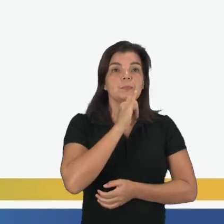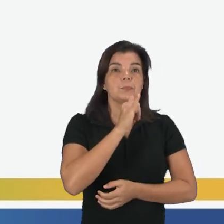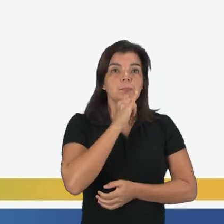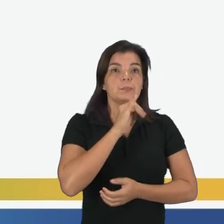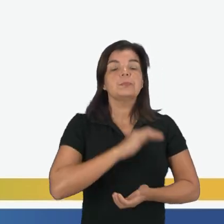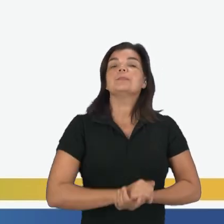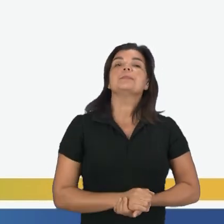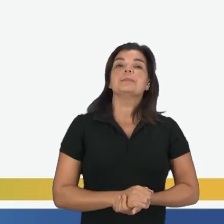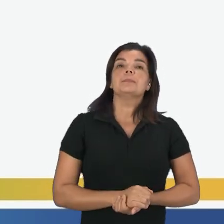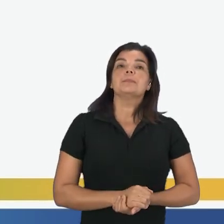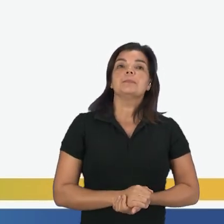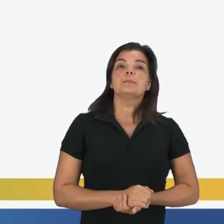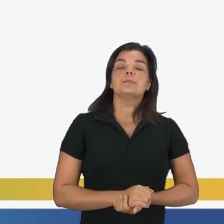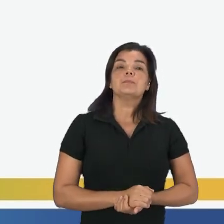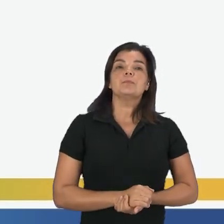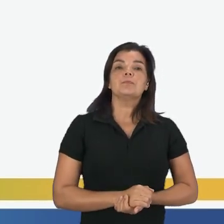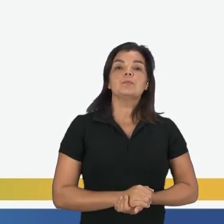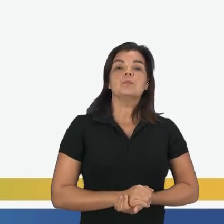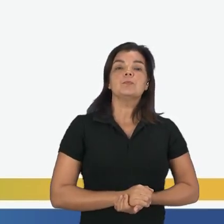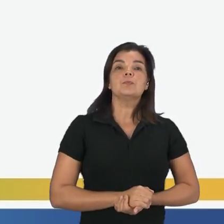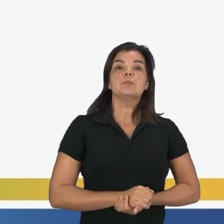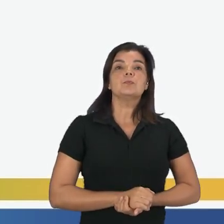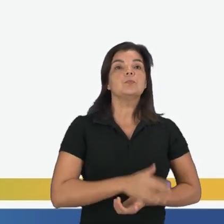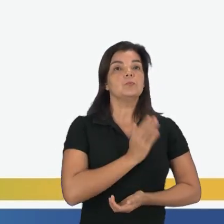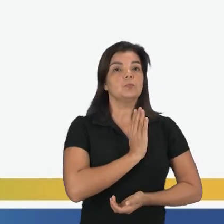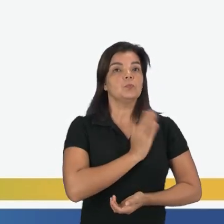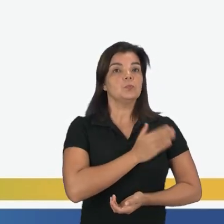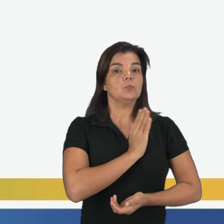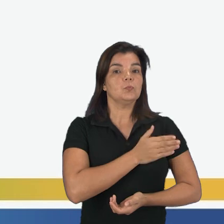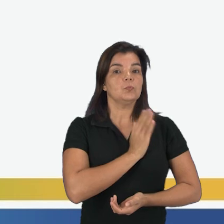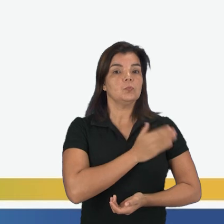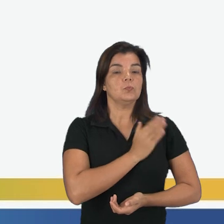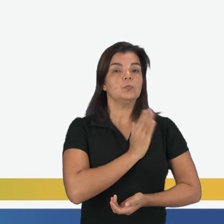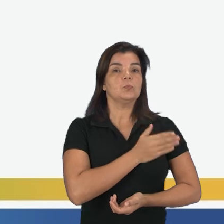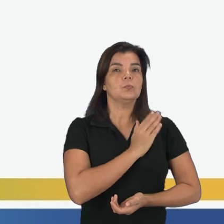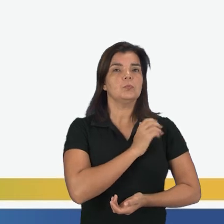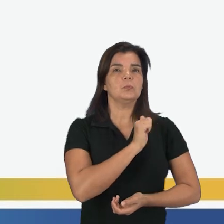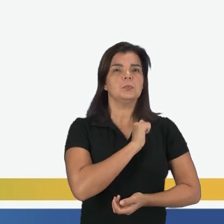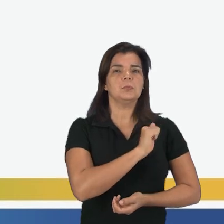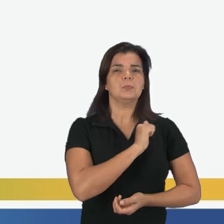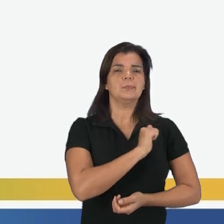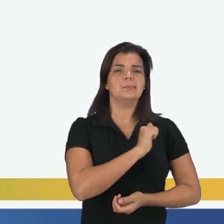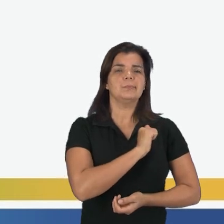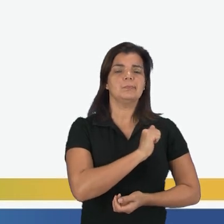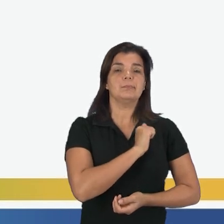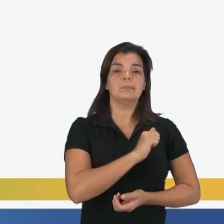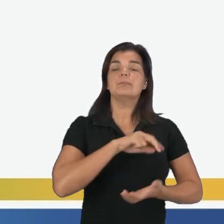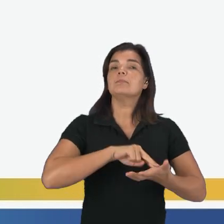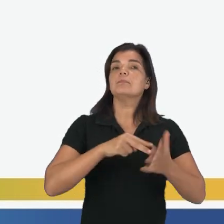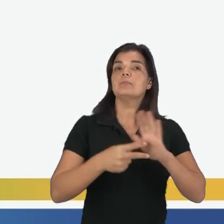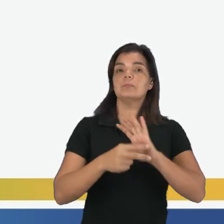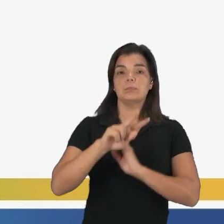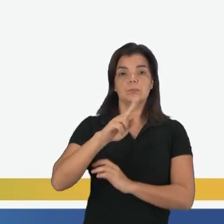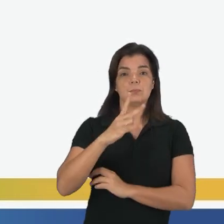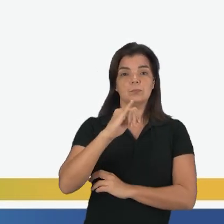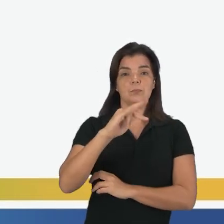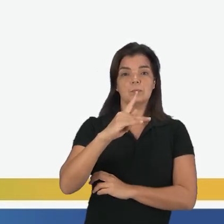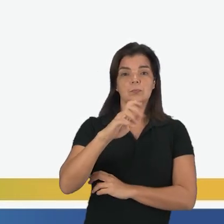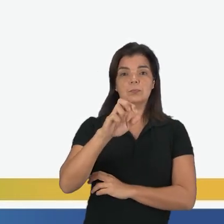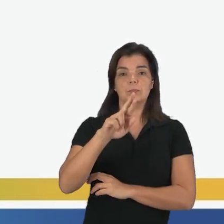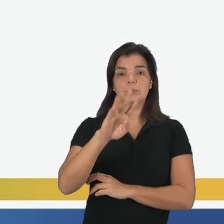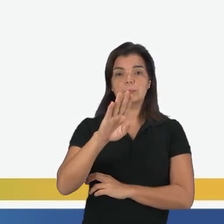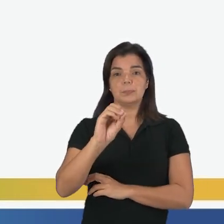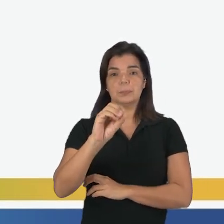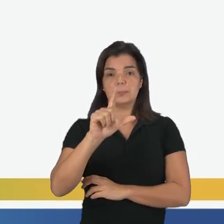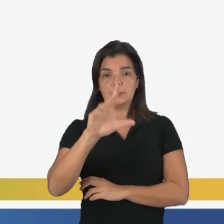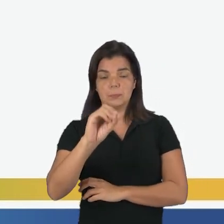nossa última figura de linguagem de hoje, que é a hipérbole. O que é a hipérbole? Olhem o exemplo que eu